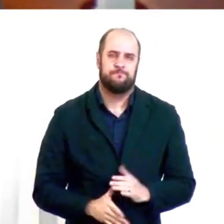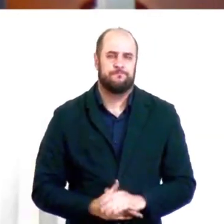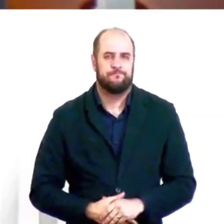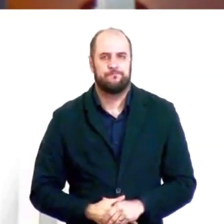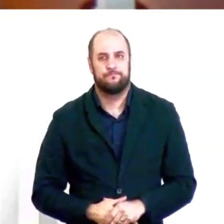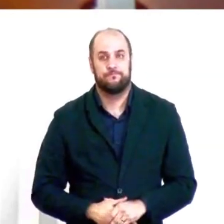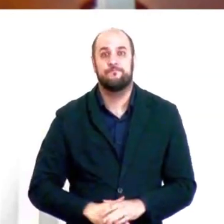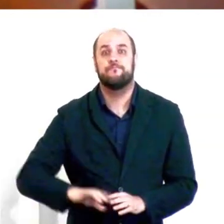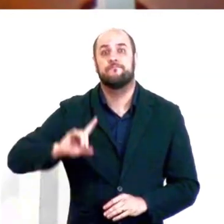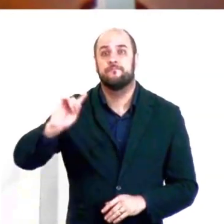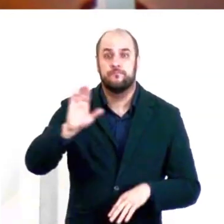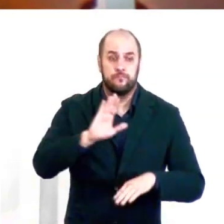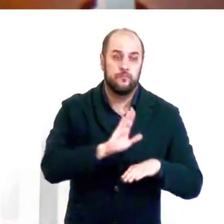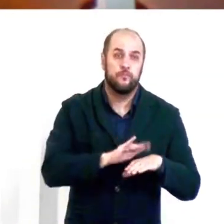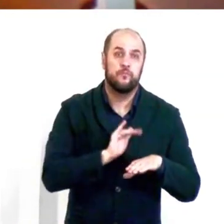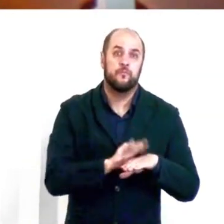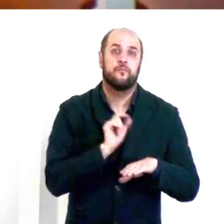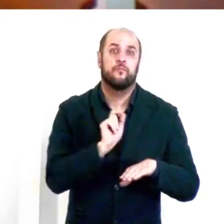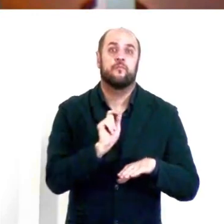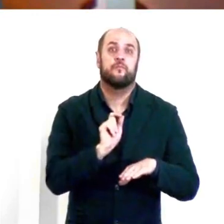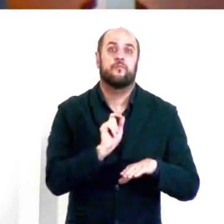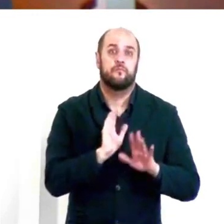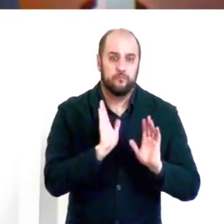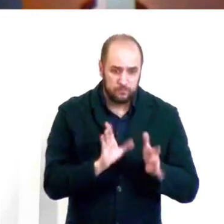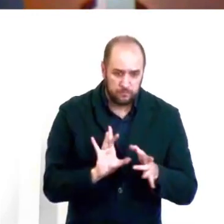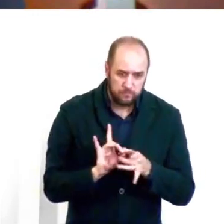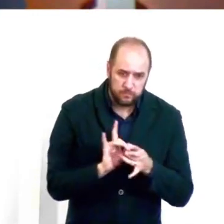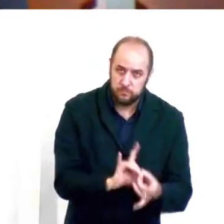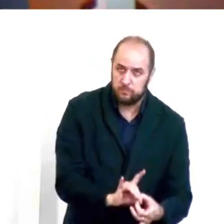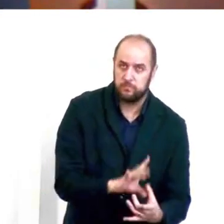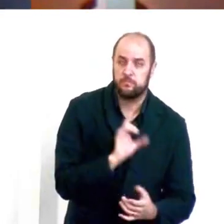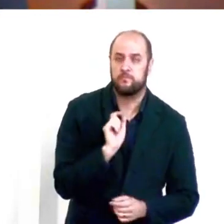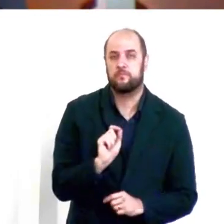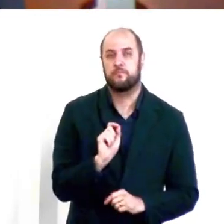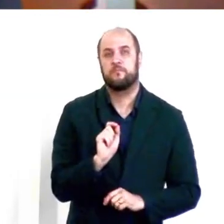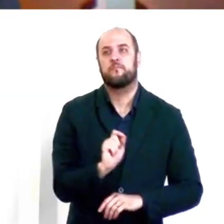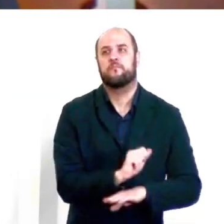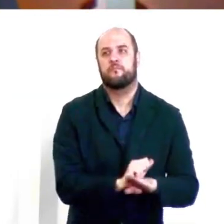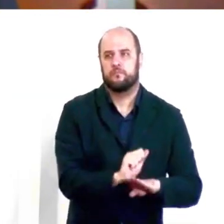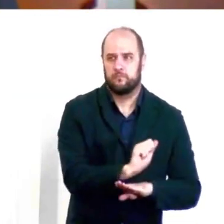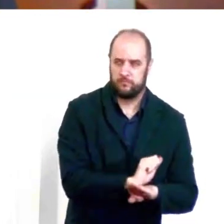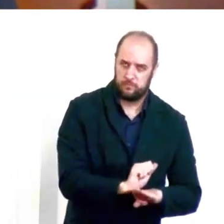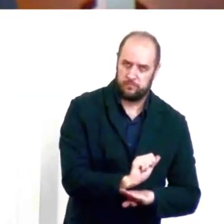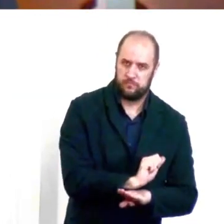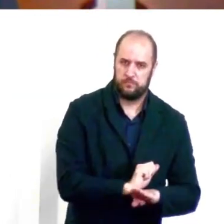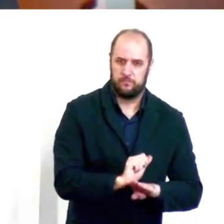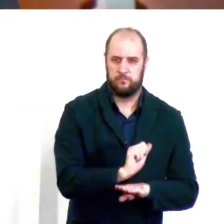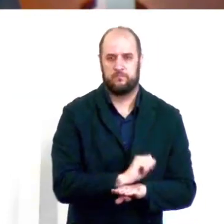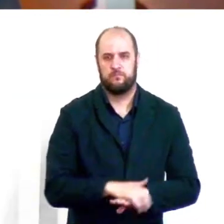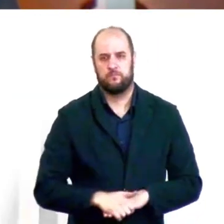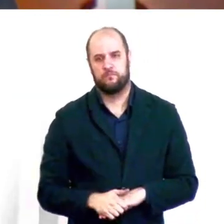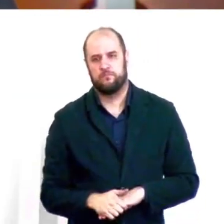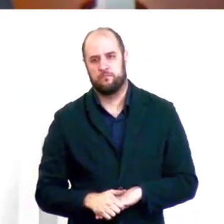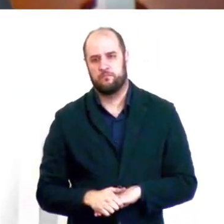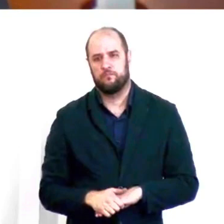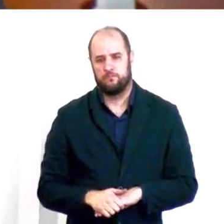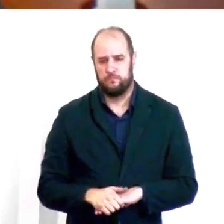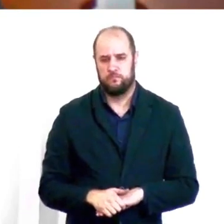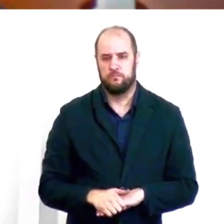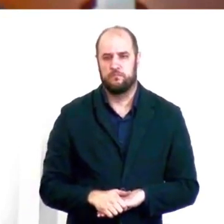E Deus chama, nesse contexto, Abrão. E eles chegam em